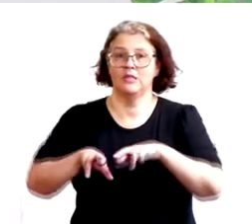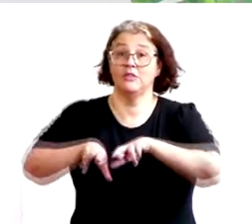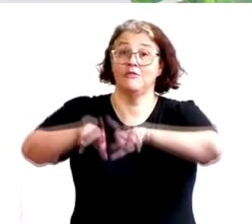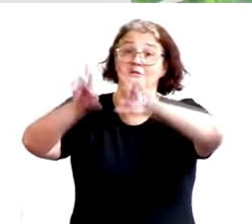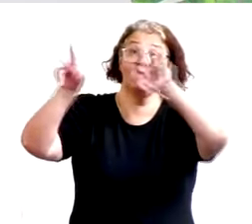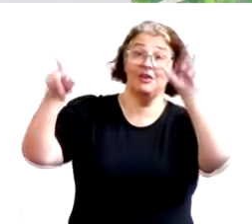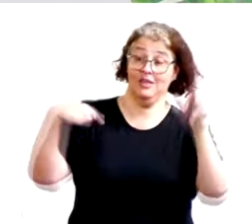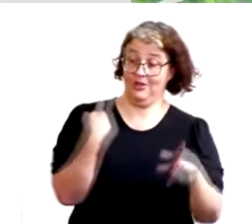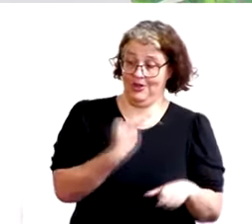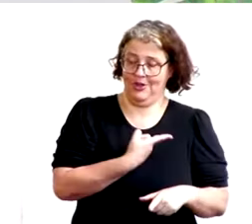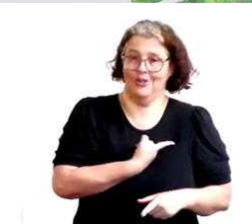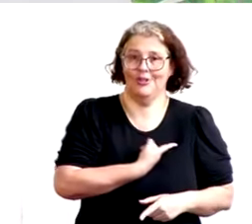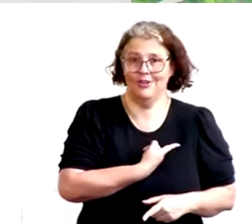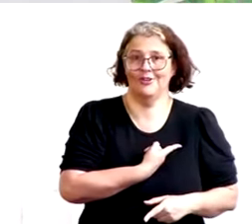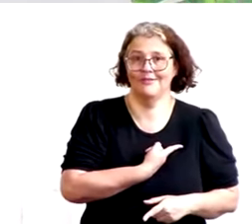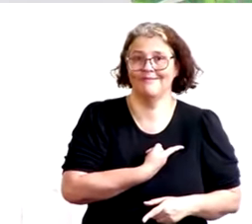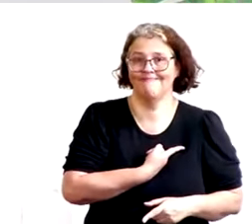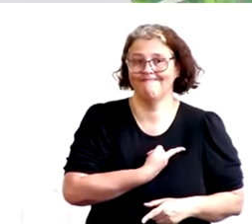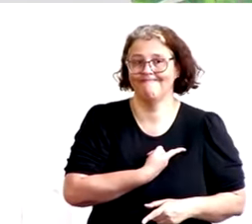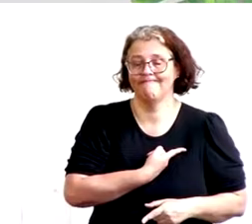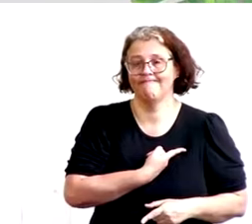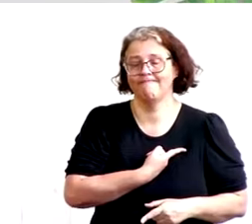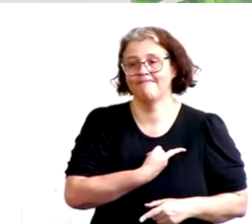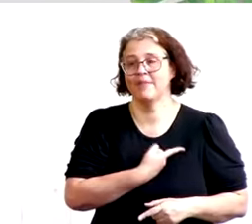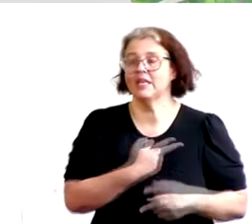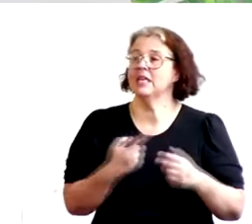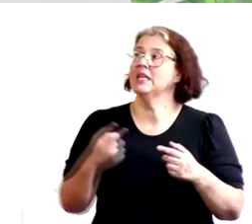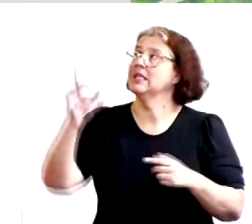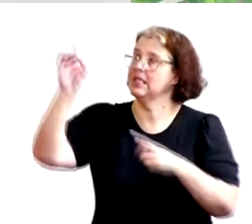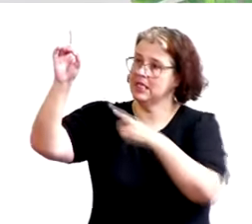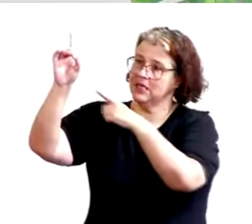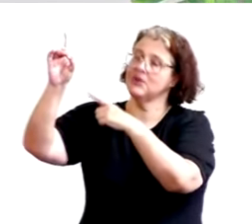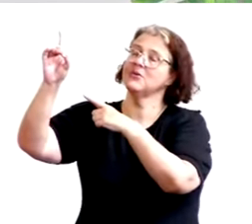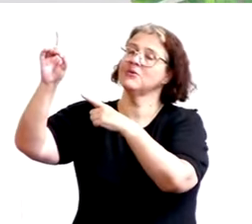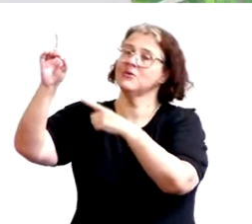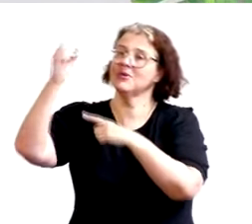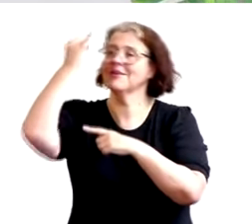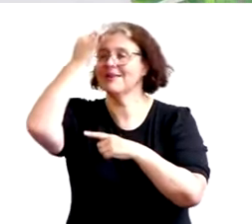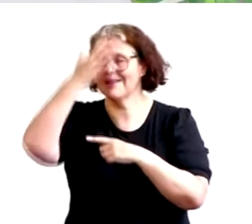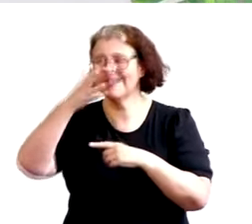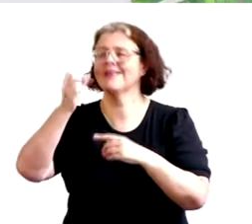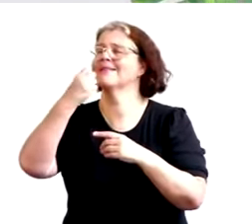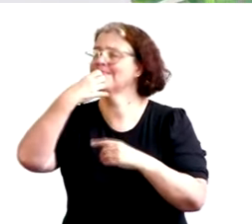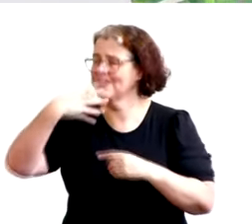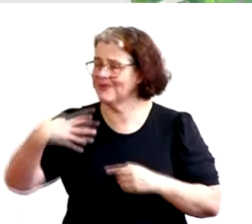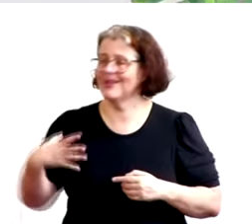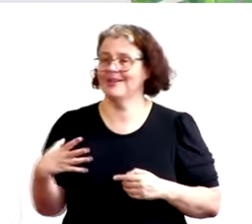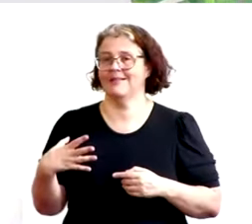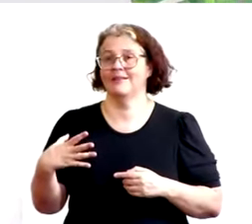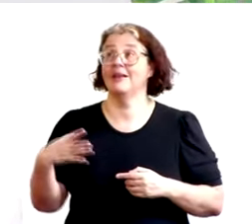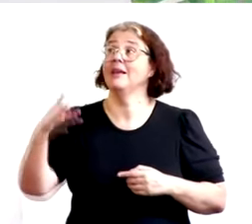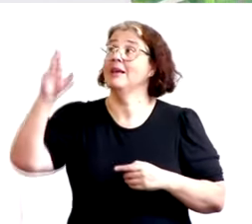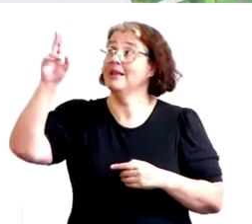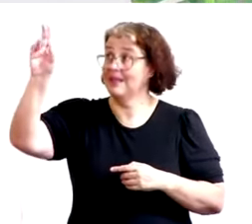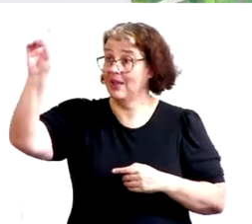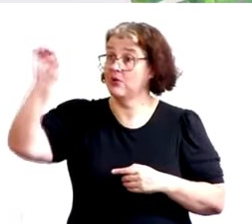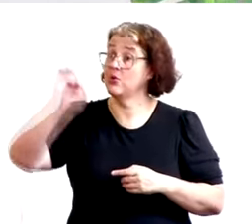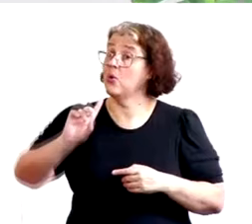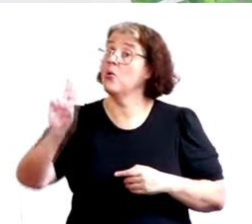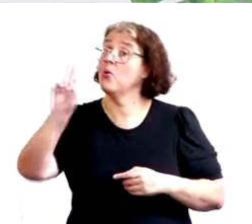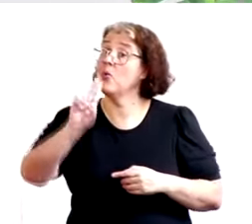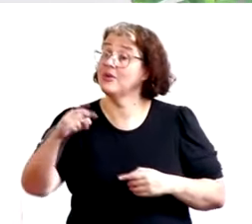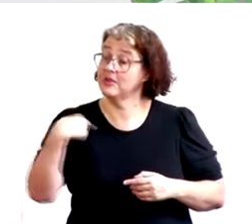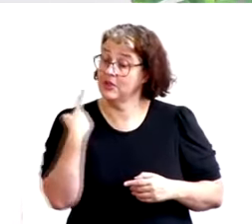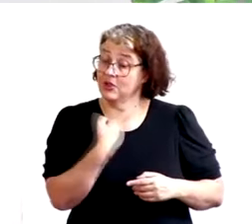misericórdia bondade graça mas ele usa dos vales da sombra da morte para forjar